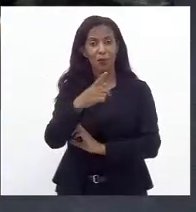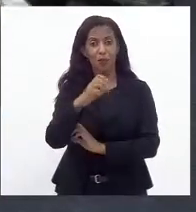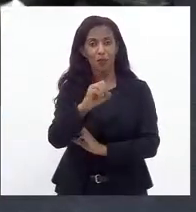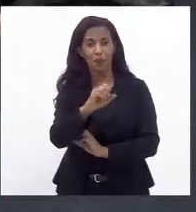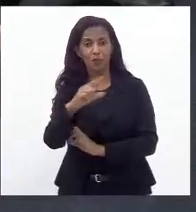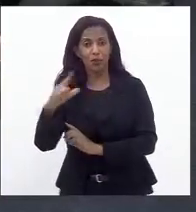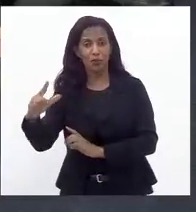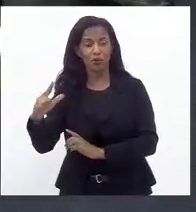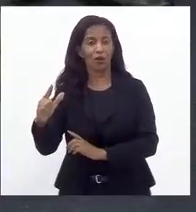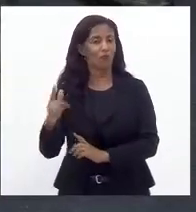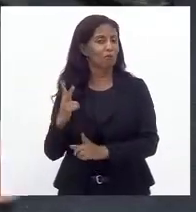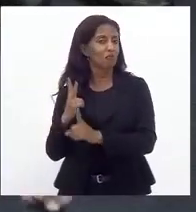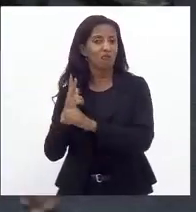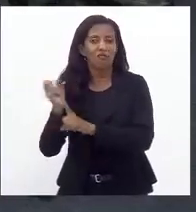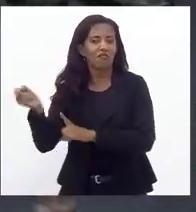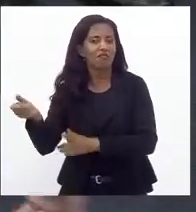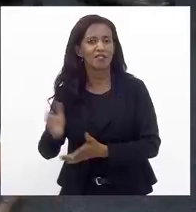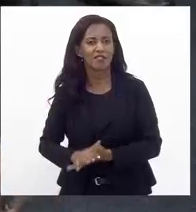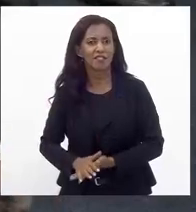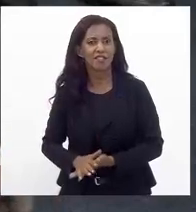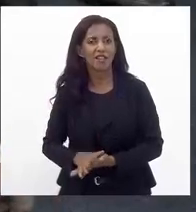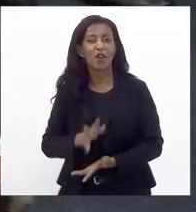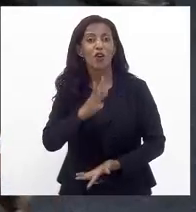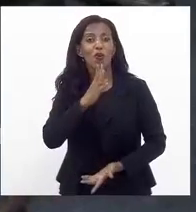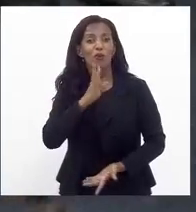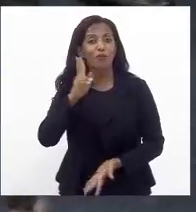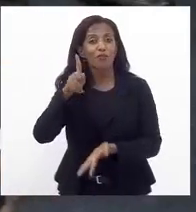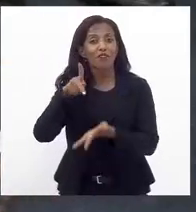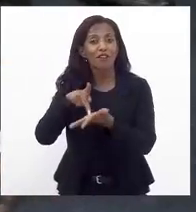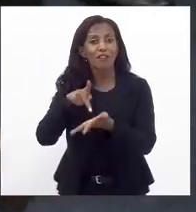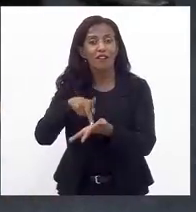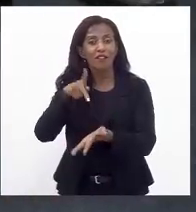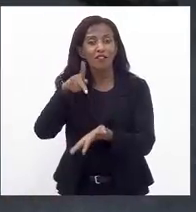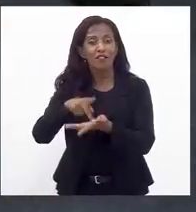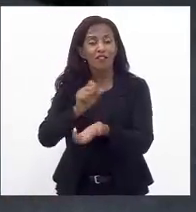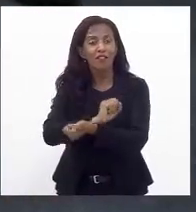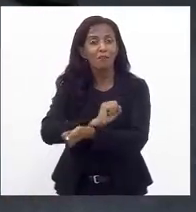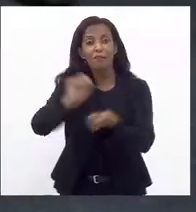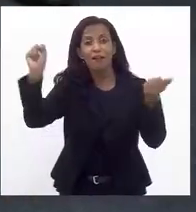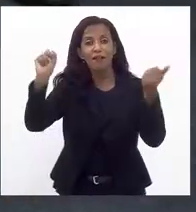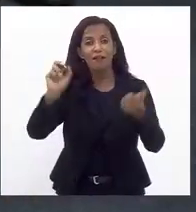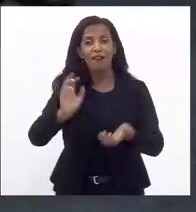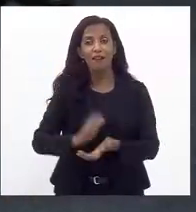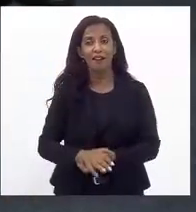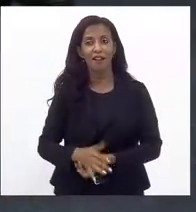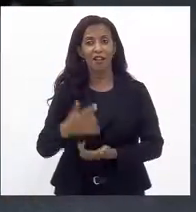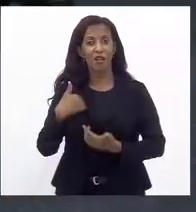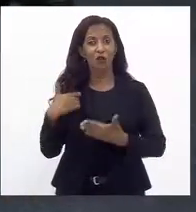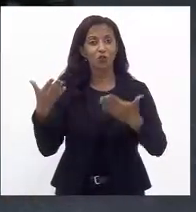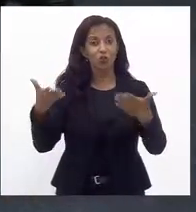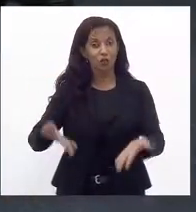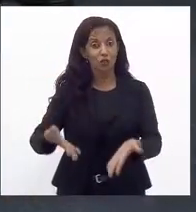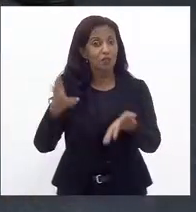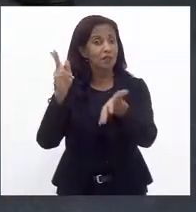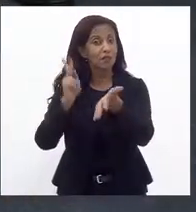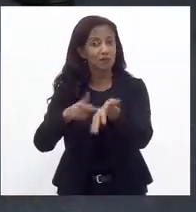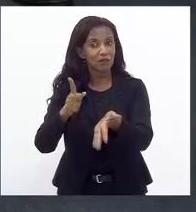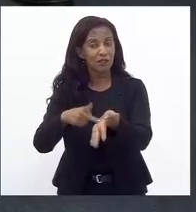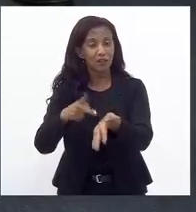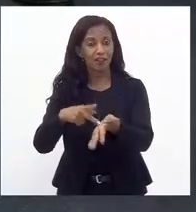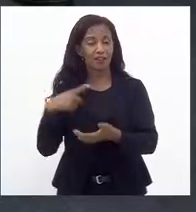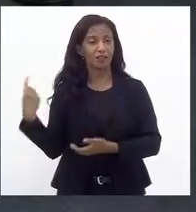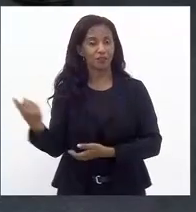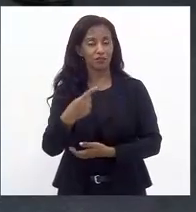PSOL não vai prevalecer Conhecereis a verdade EA verdade vos libertará o prazer na verdade